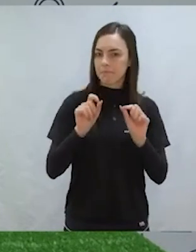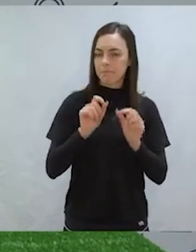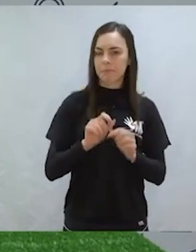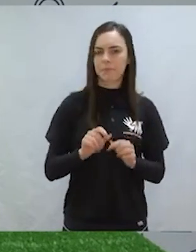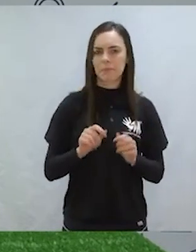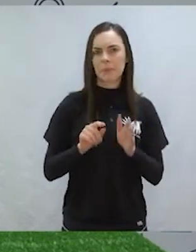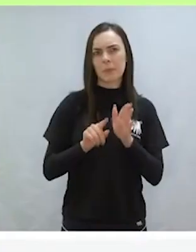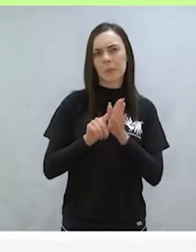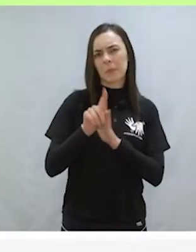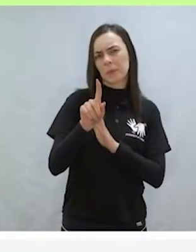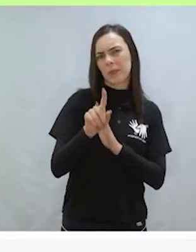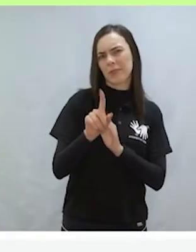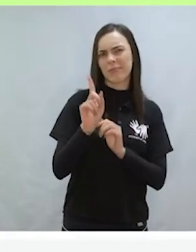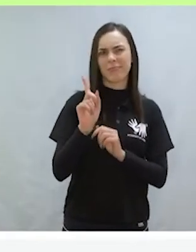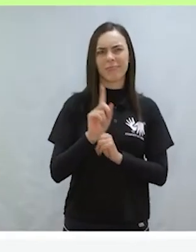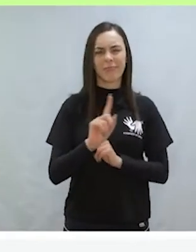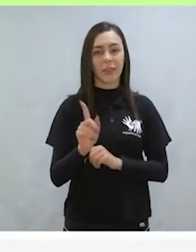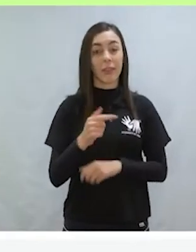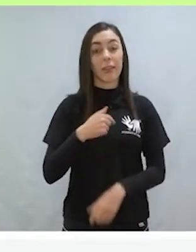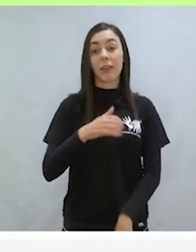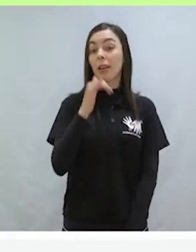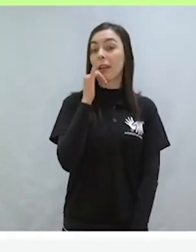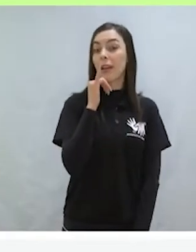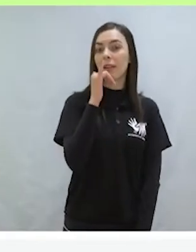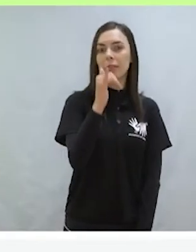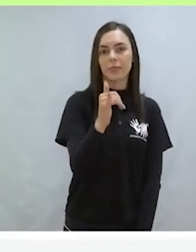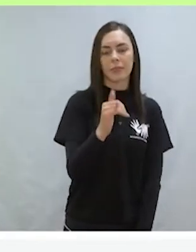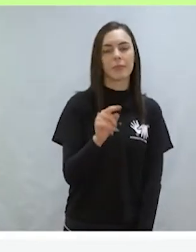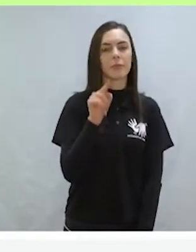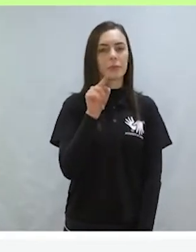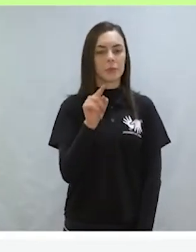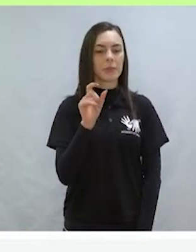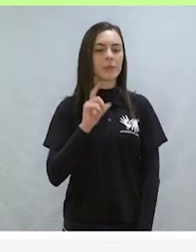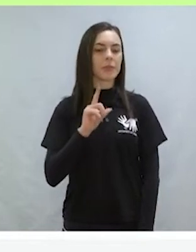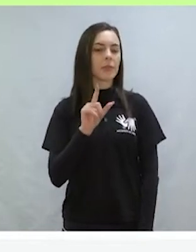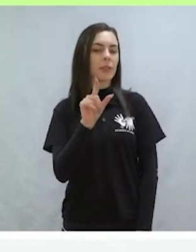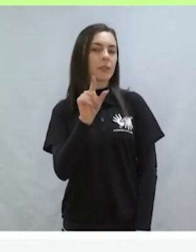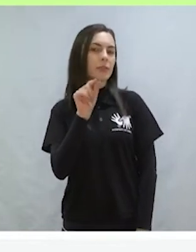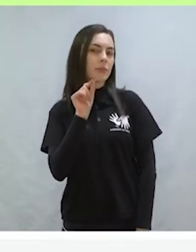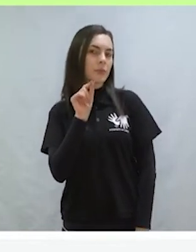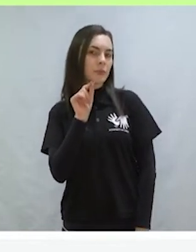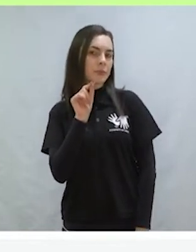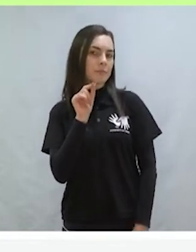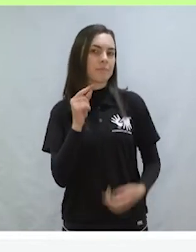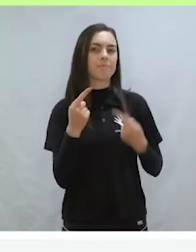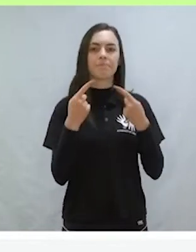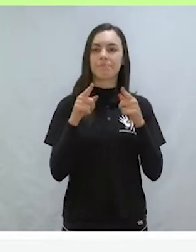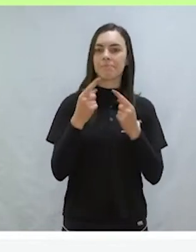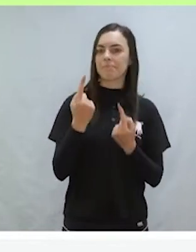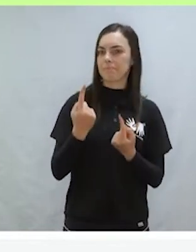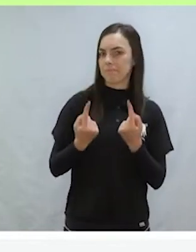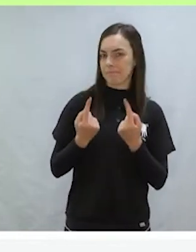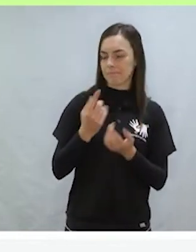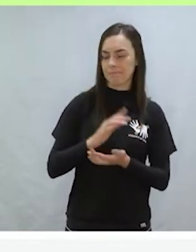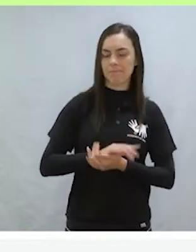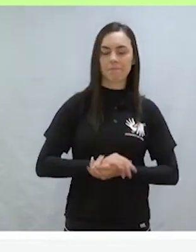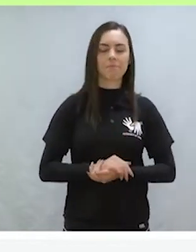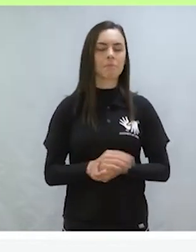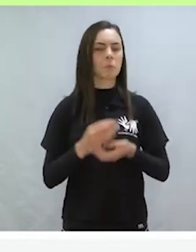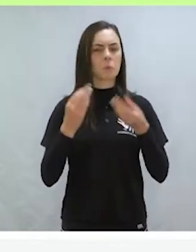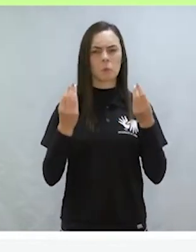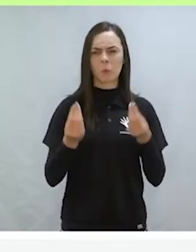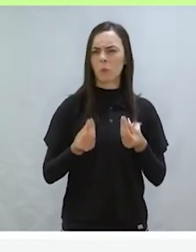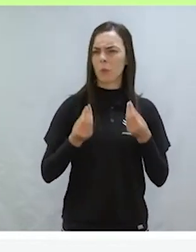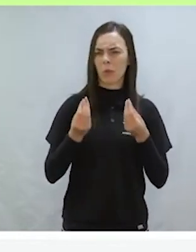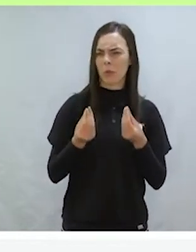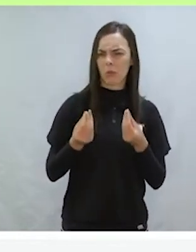você. Pergunta não. Na verdade, eu vou dizer para você que você pode escolher esse desafio, ok?